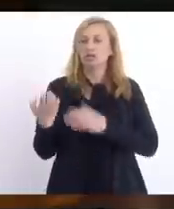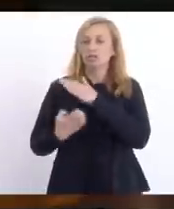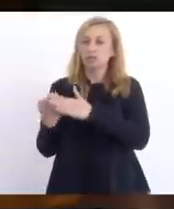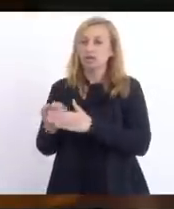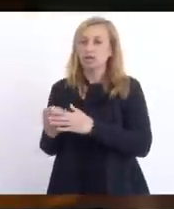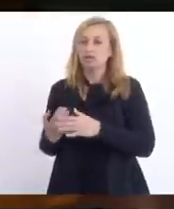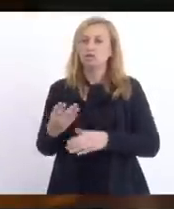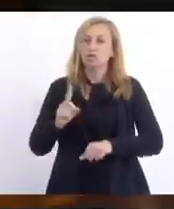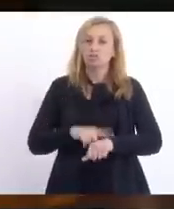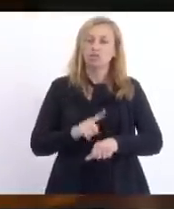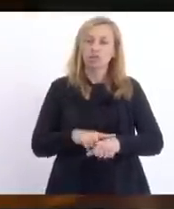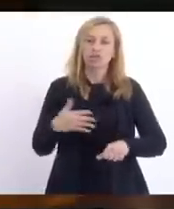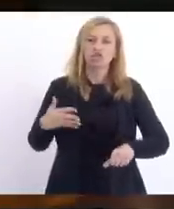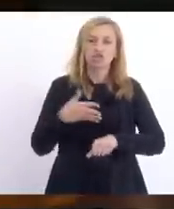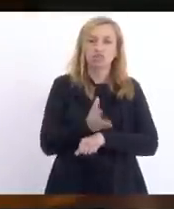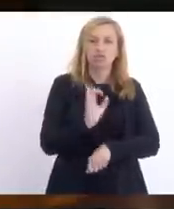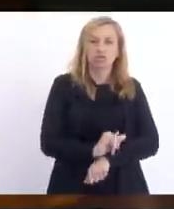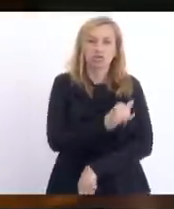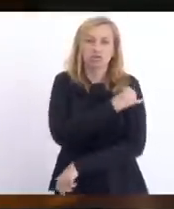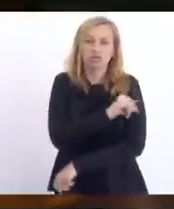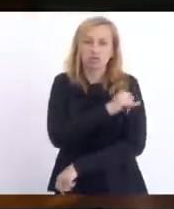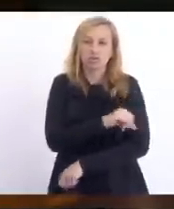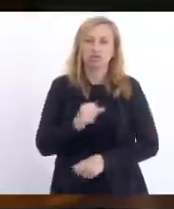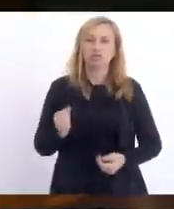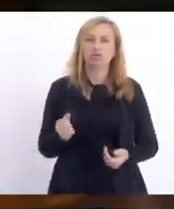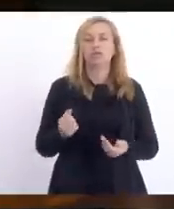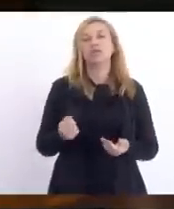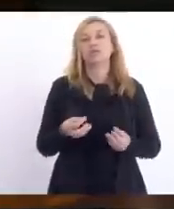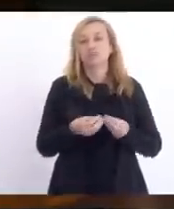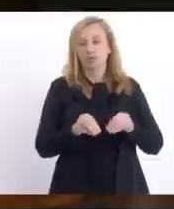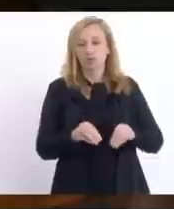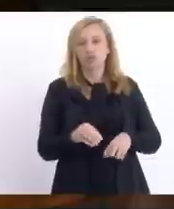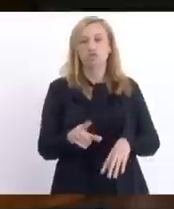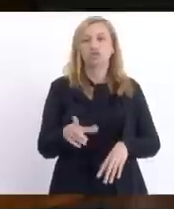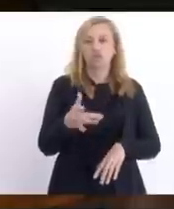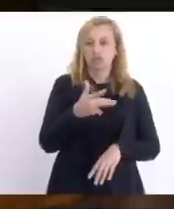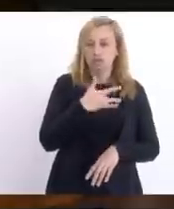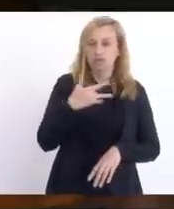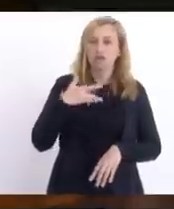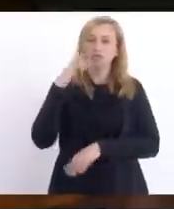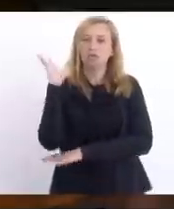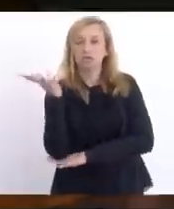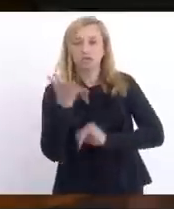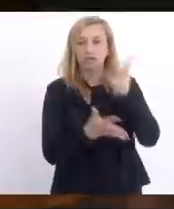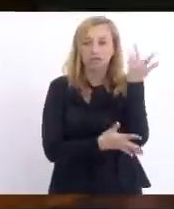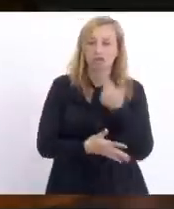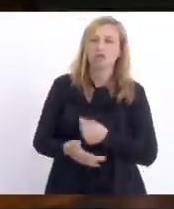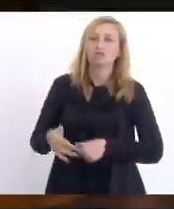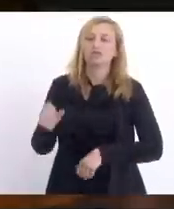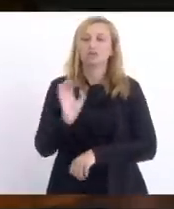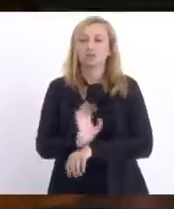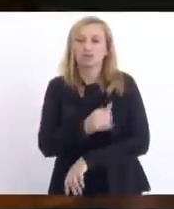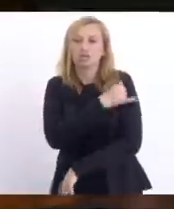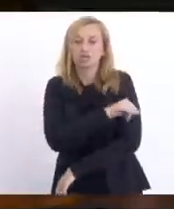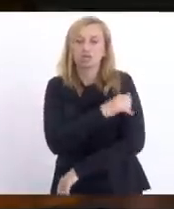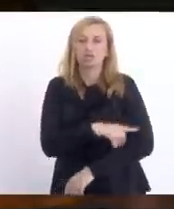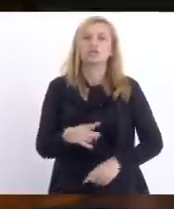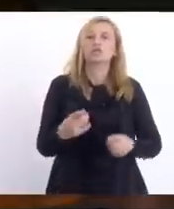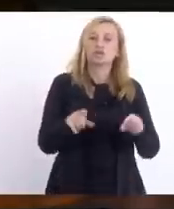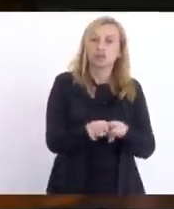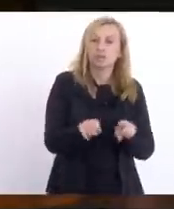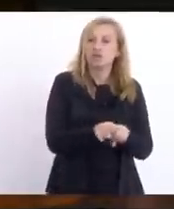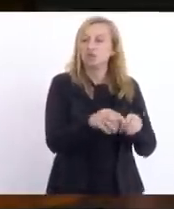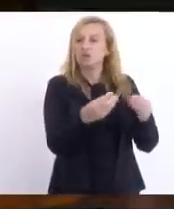que foi instalada aqui no estado do Rio de Janeiro, compromete a saúde ambiental do estado do Rio de Janeiro, compromete os